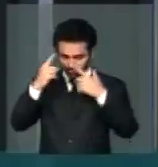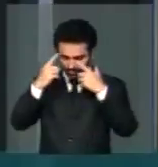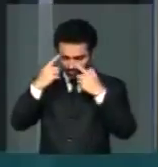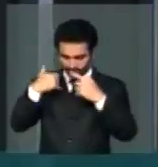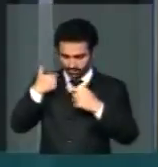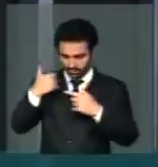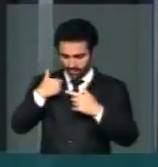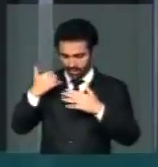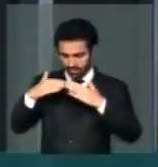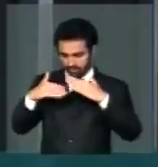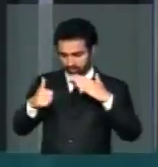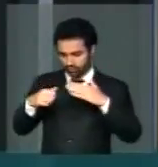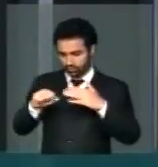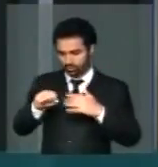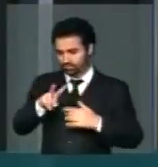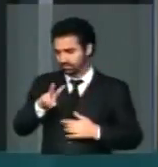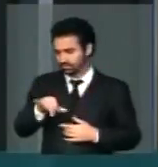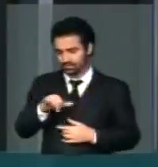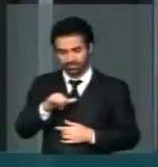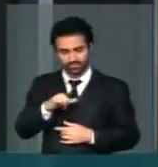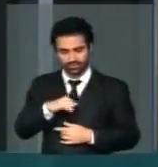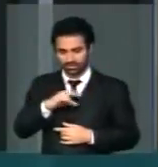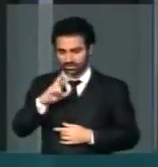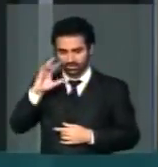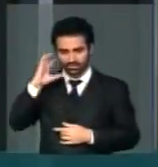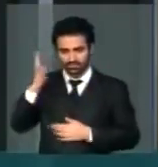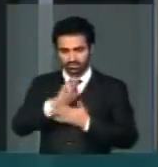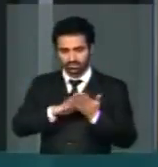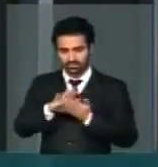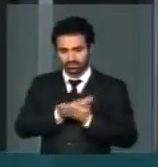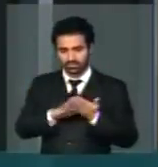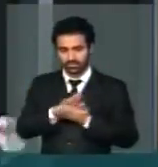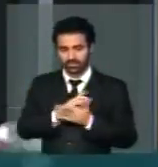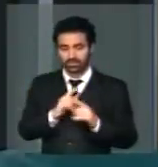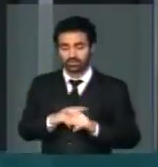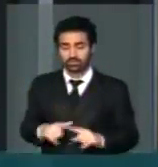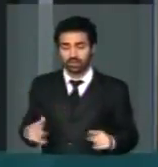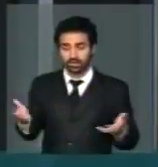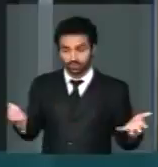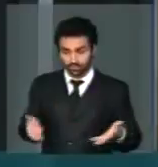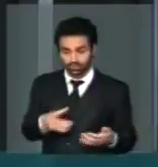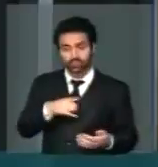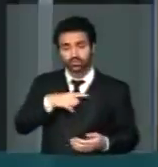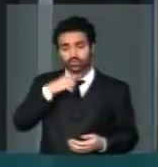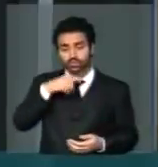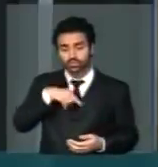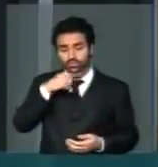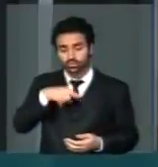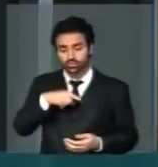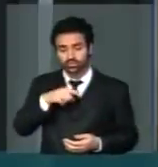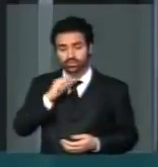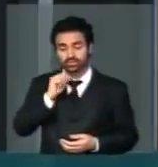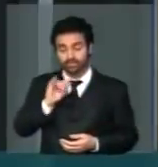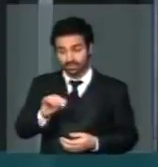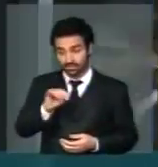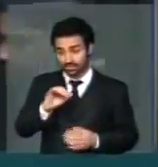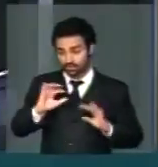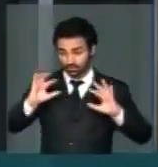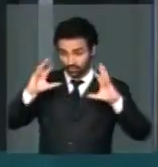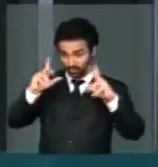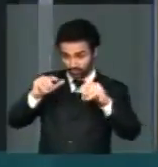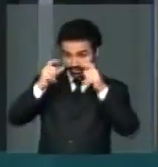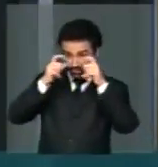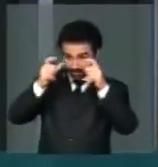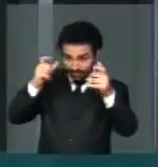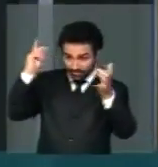não é a solução seria clara. Mas hoje eu já tenho dúvida se o interesse de todos é de